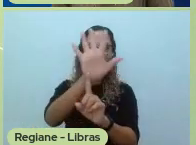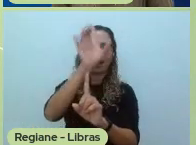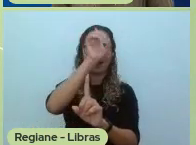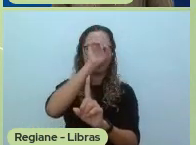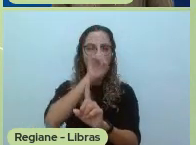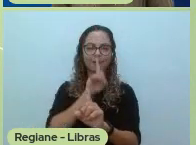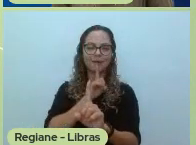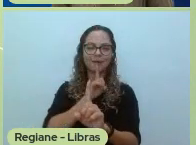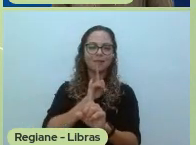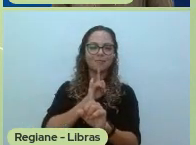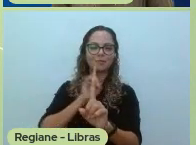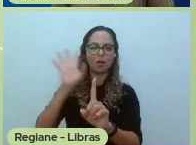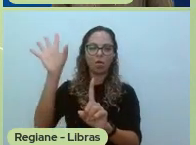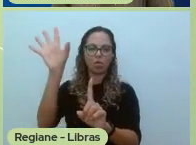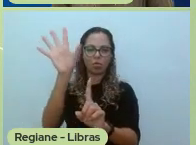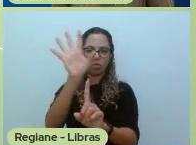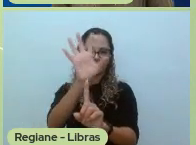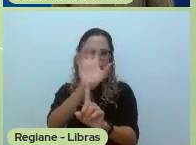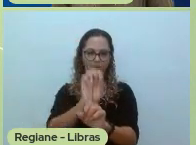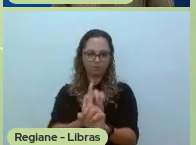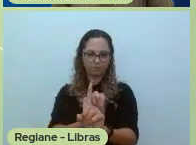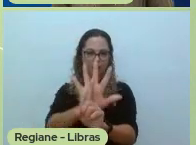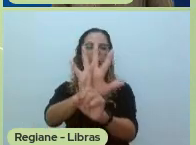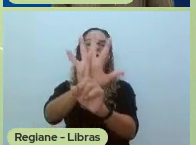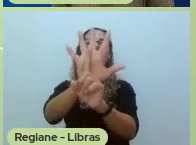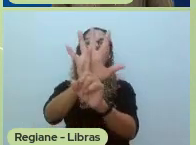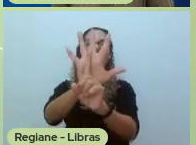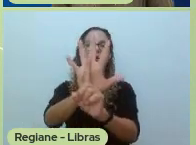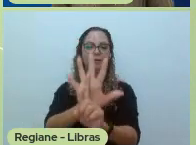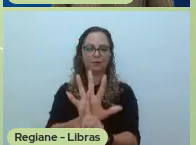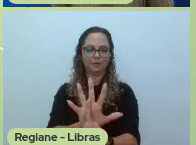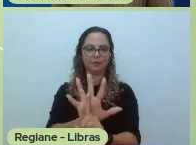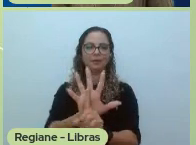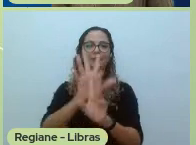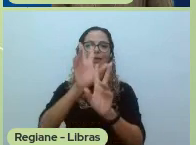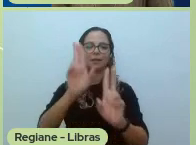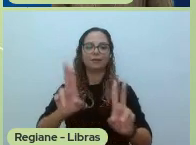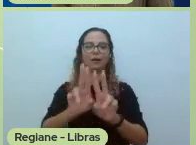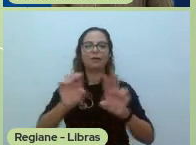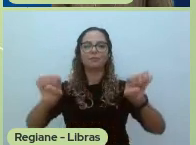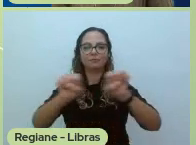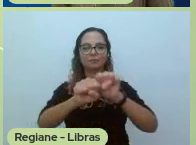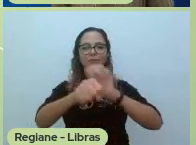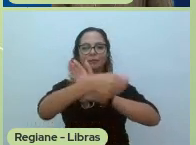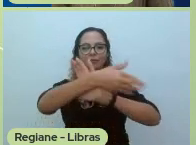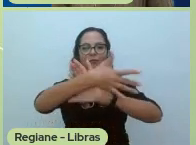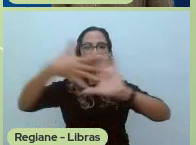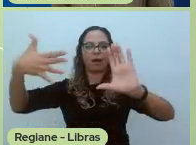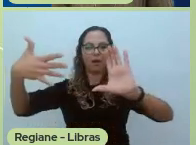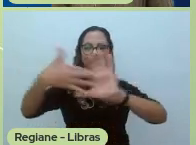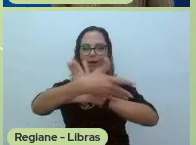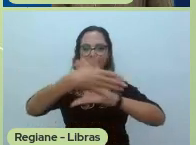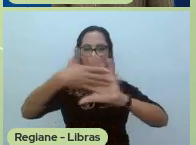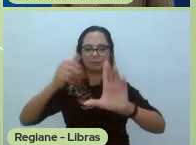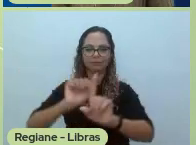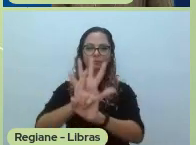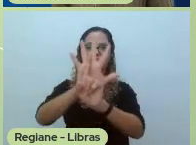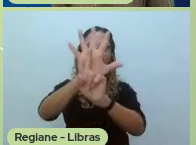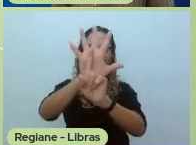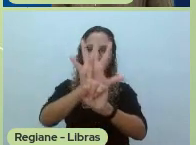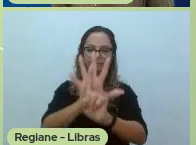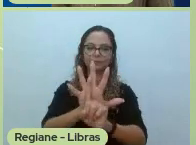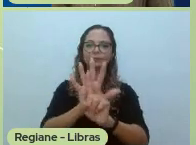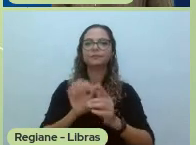assim, tipo, como se eu estivesse brilhando no centro de uma fibra ótica. Enfim, essa aqui é a minha